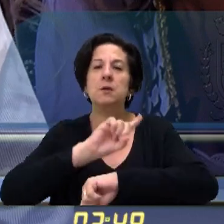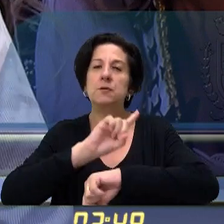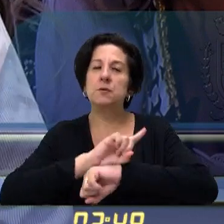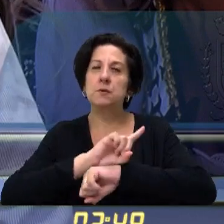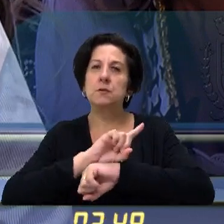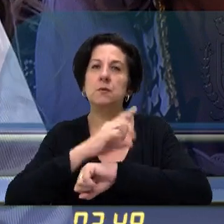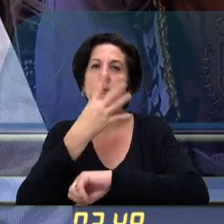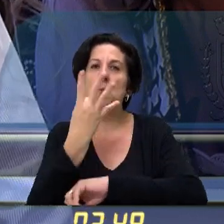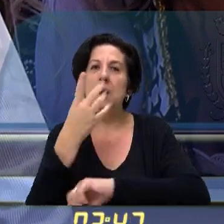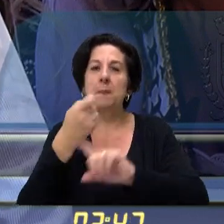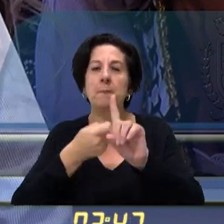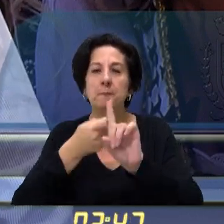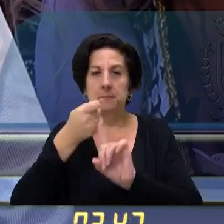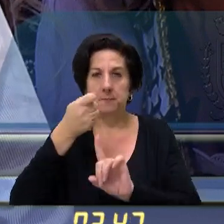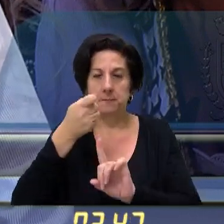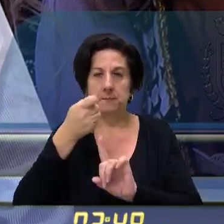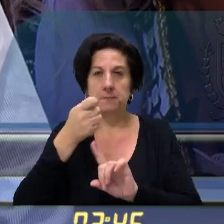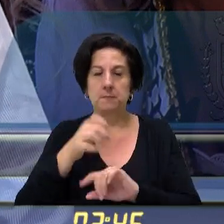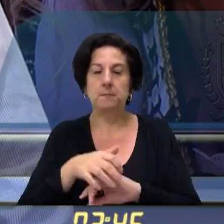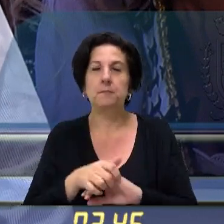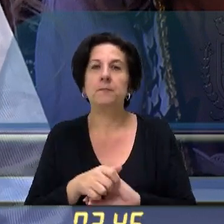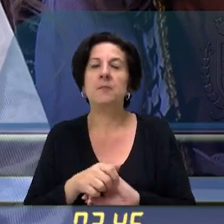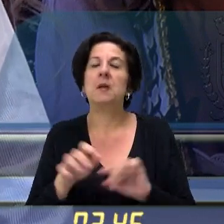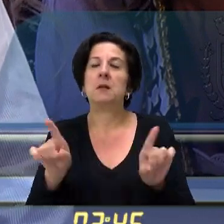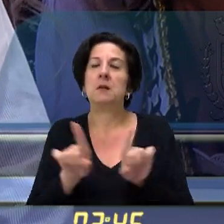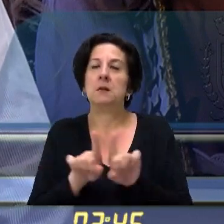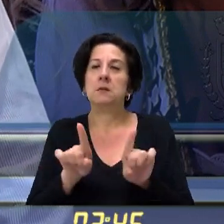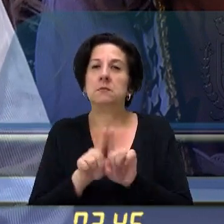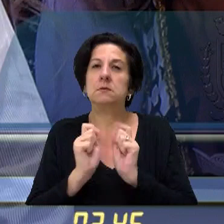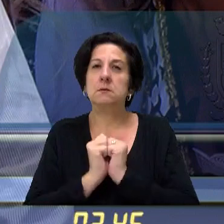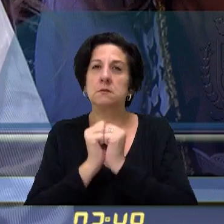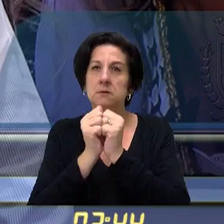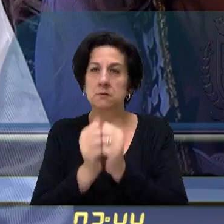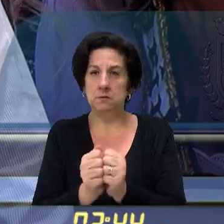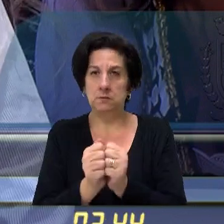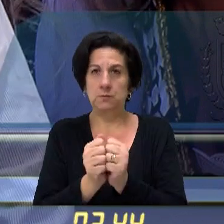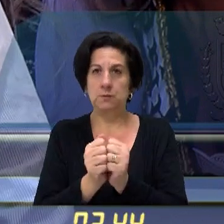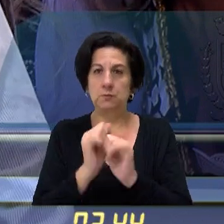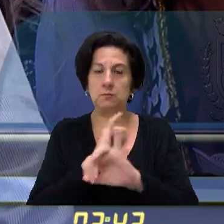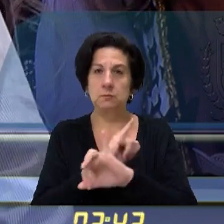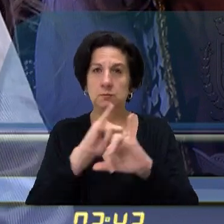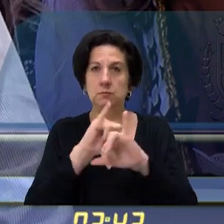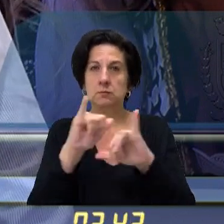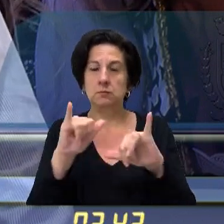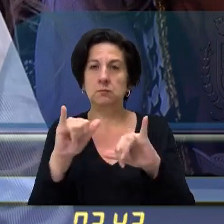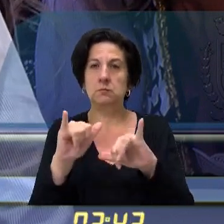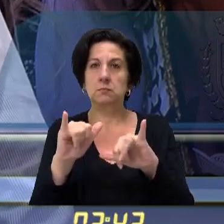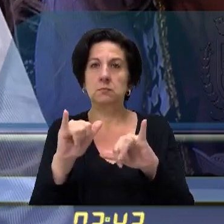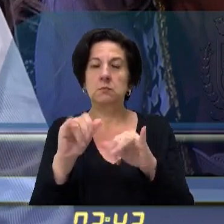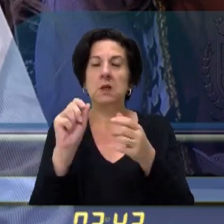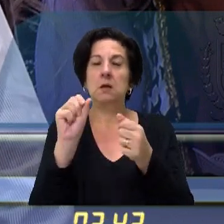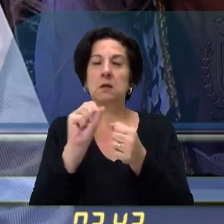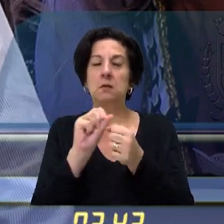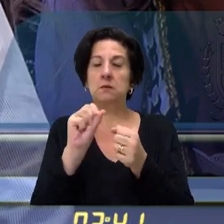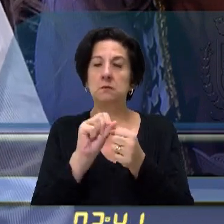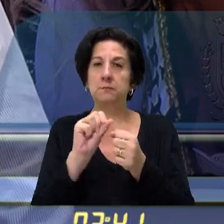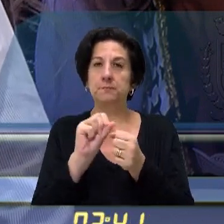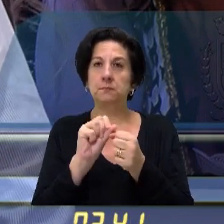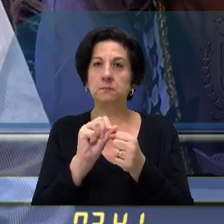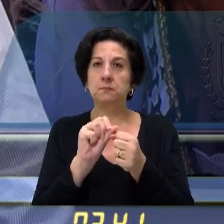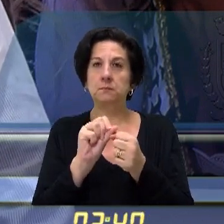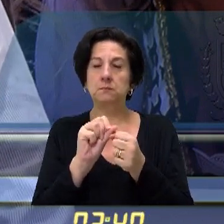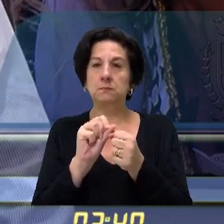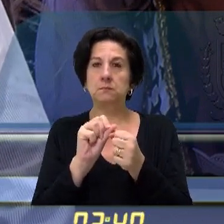execução são 4 meses. Também, junto com esse anúncio, ele fez